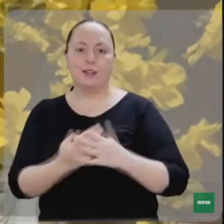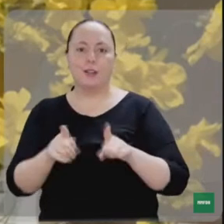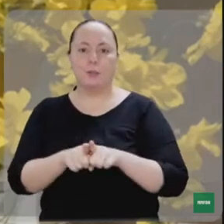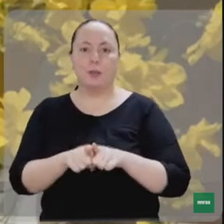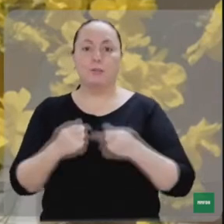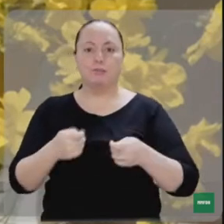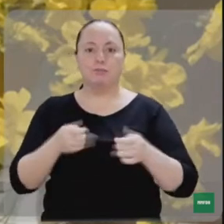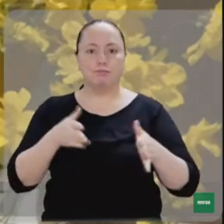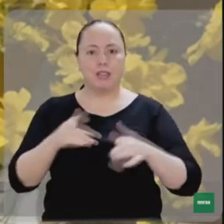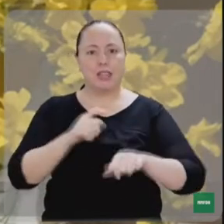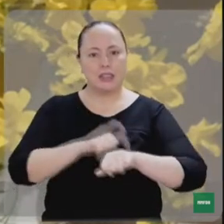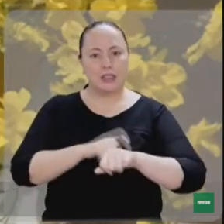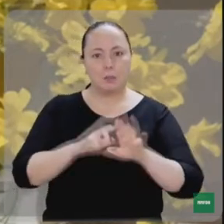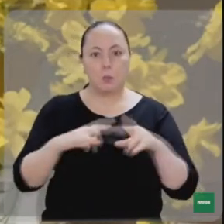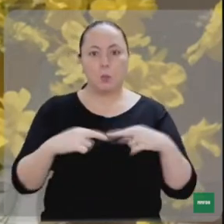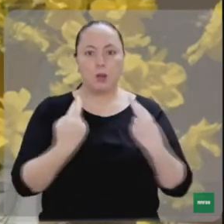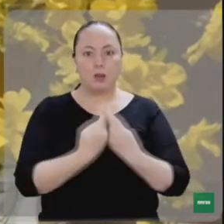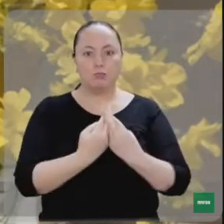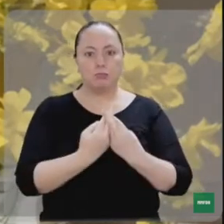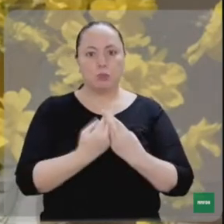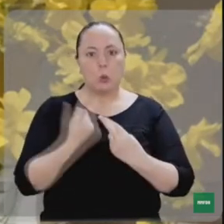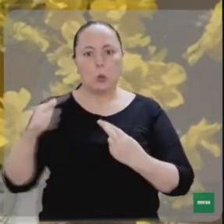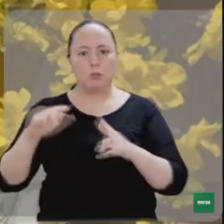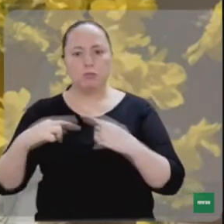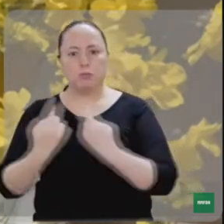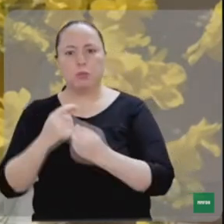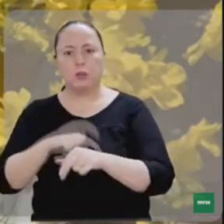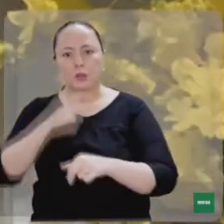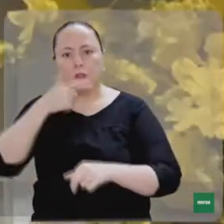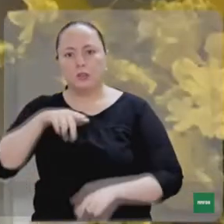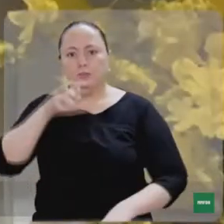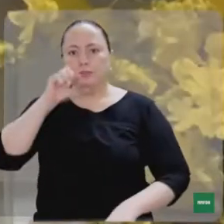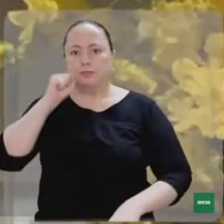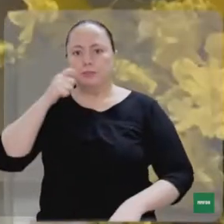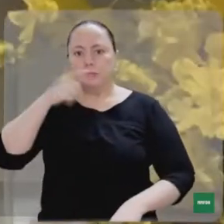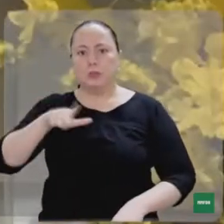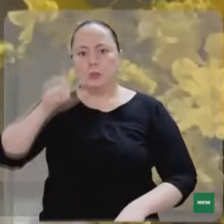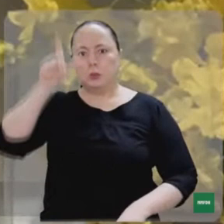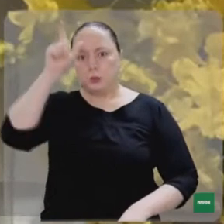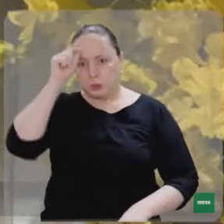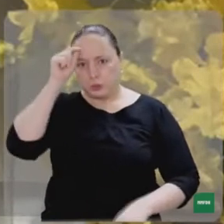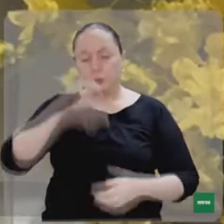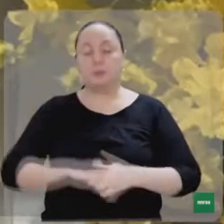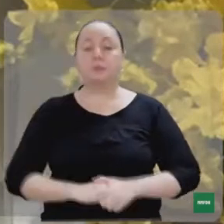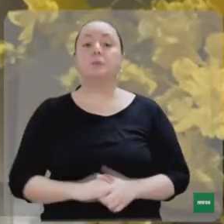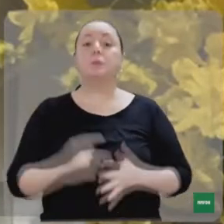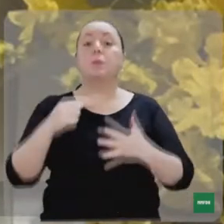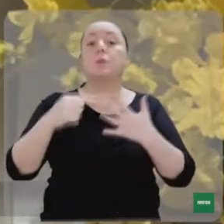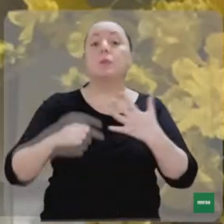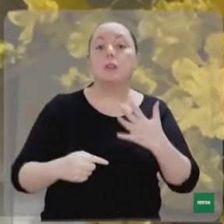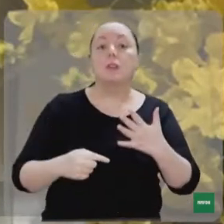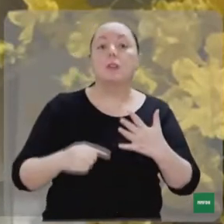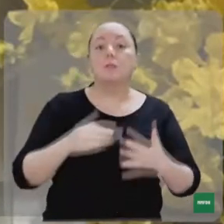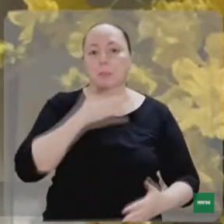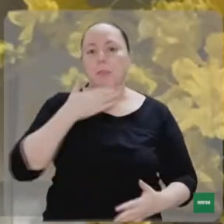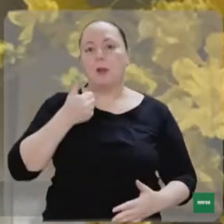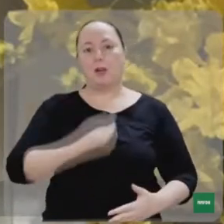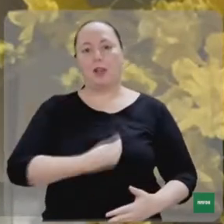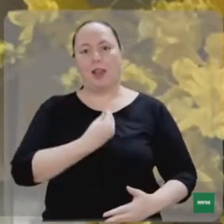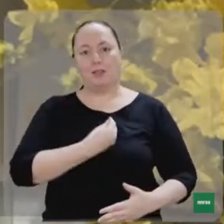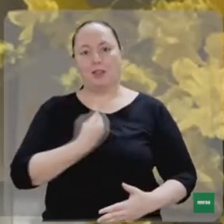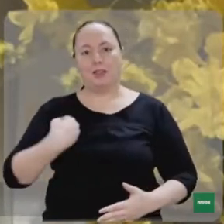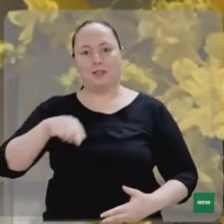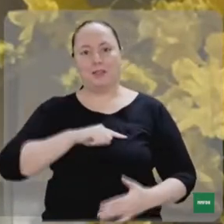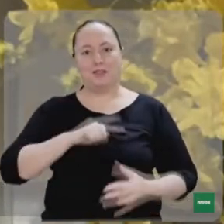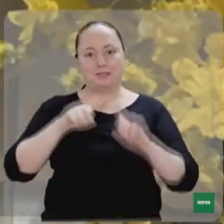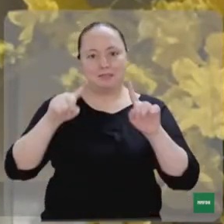aquele tempo necessário entre uma reunião e outra para poder respirar. Essas iniciativas impactam diretamente a vida dos nossos colaboradores e de